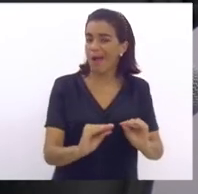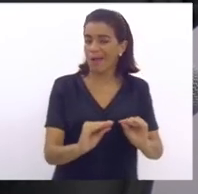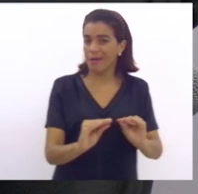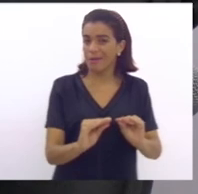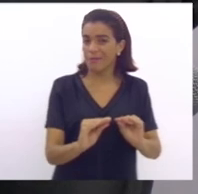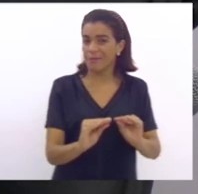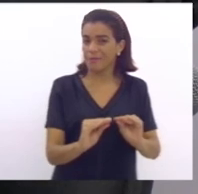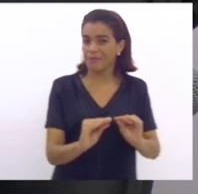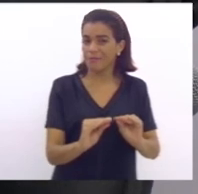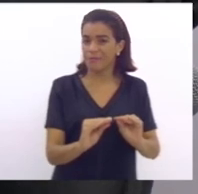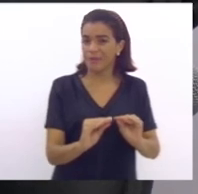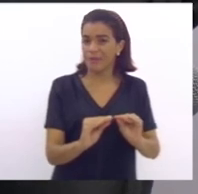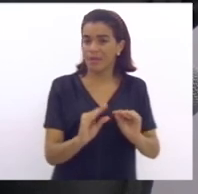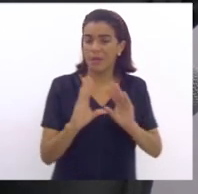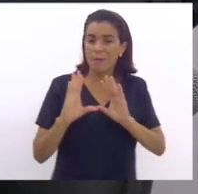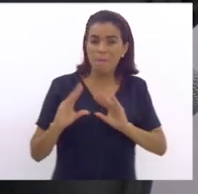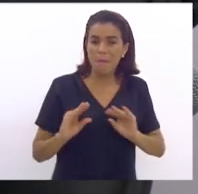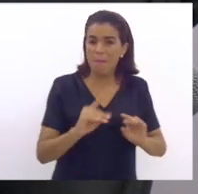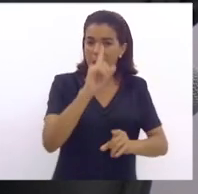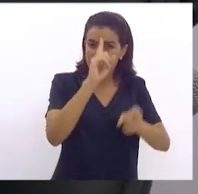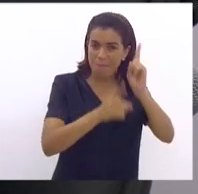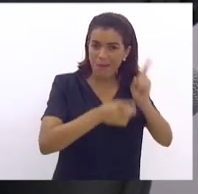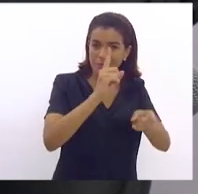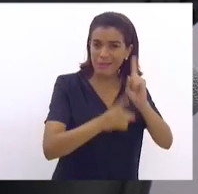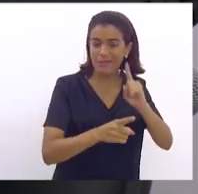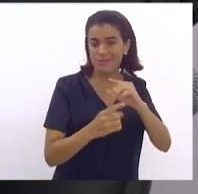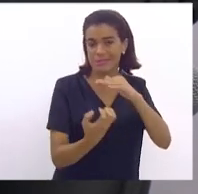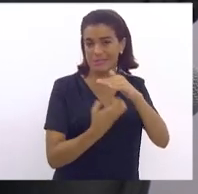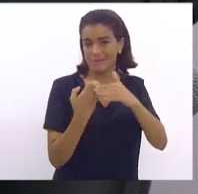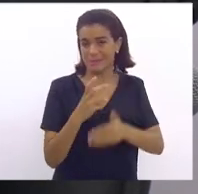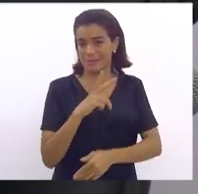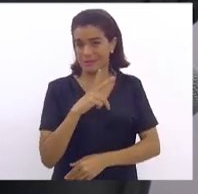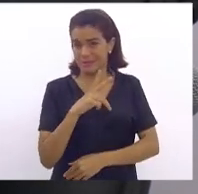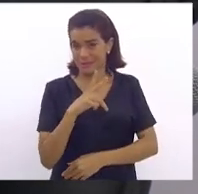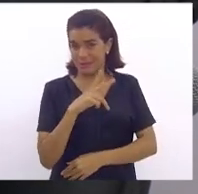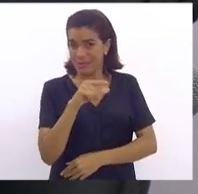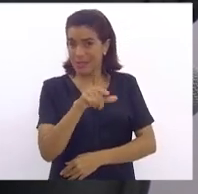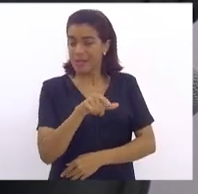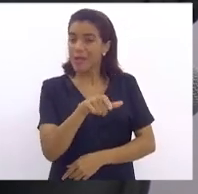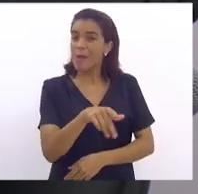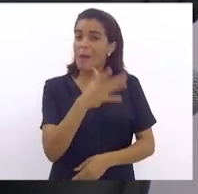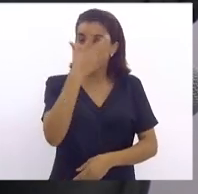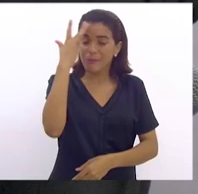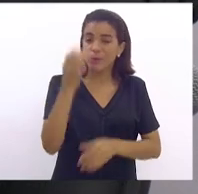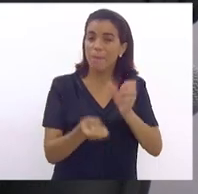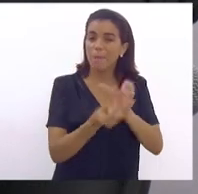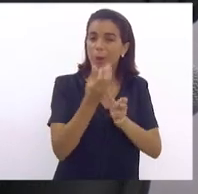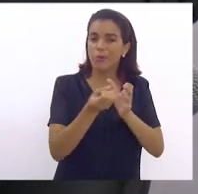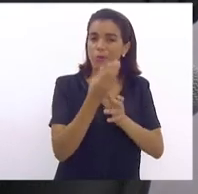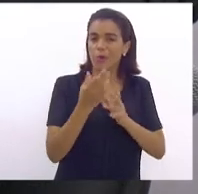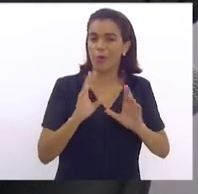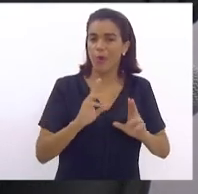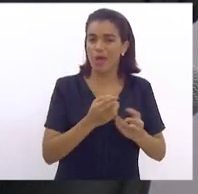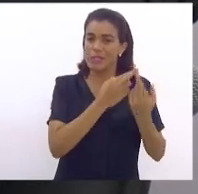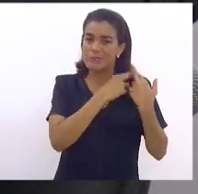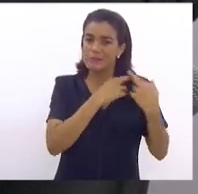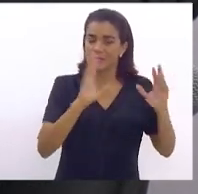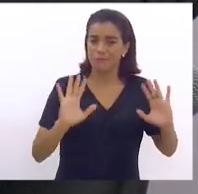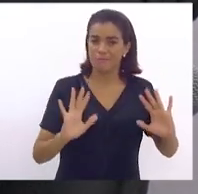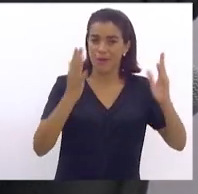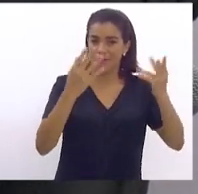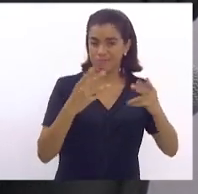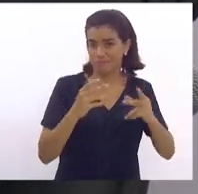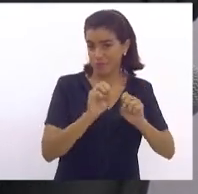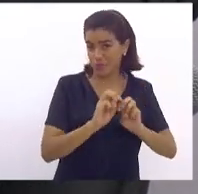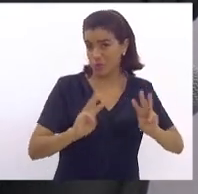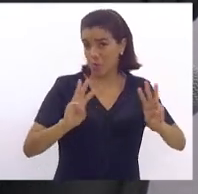exatamente a iniciativa privada de que o produtor faça o evento como ele bem entenda, crie um ônus, embora a